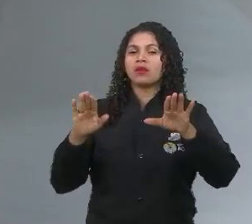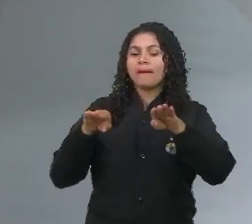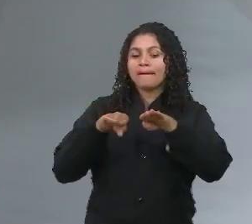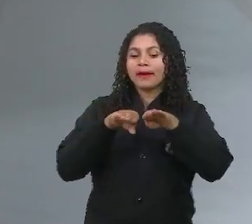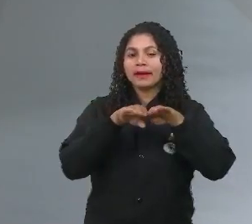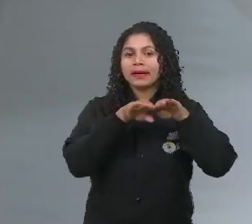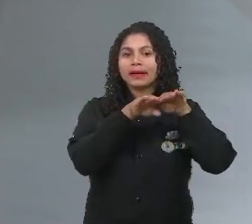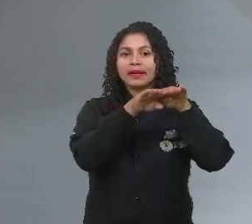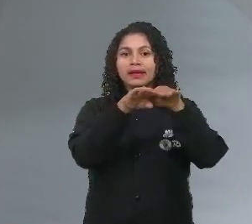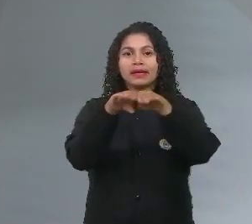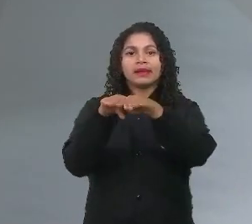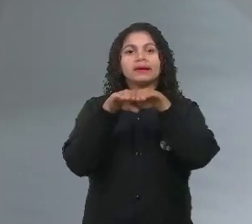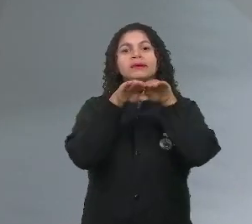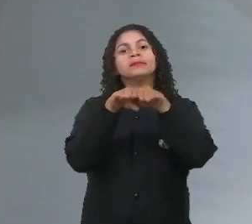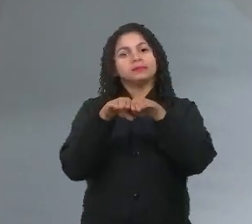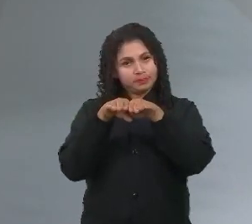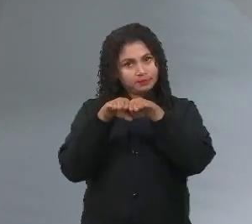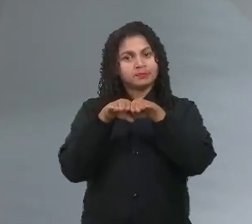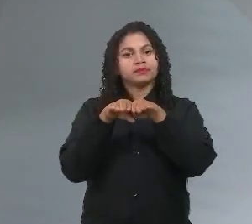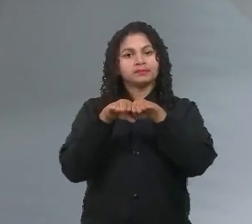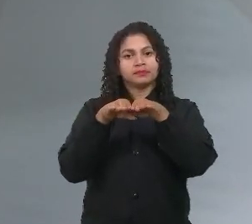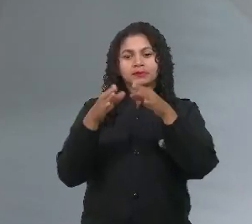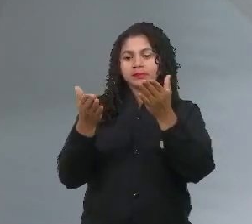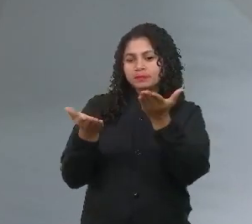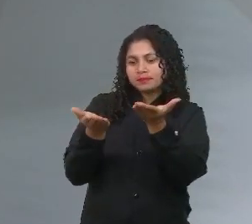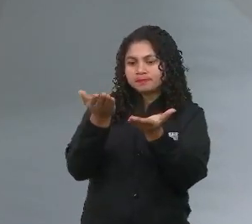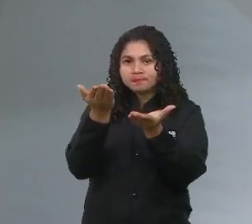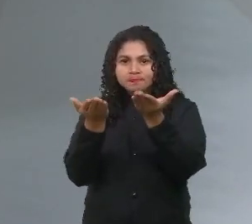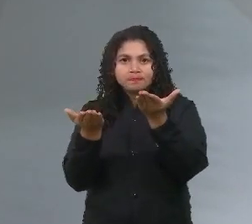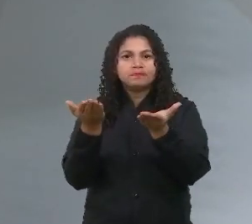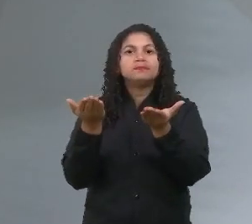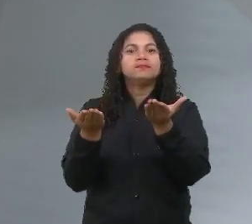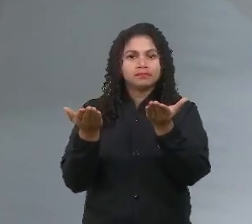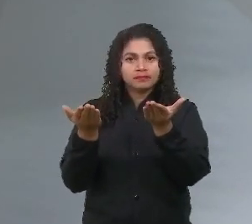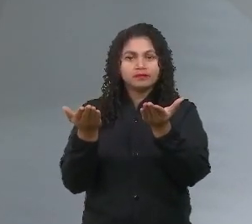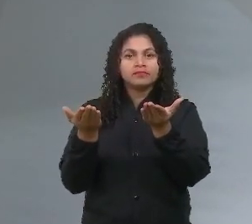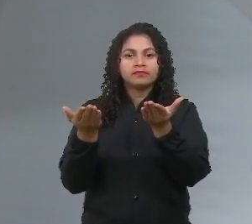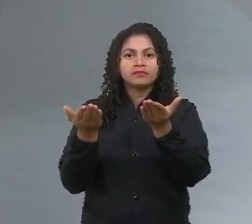equacionar, eles existem para equilibrar, eles são